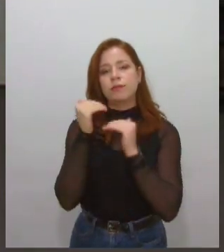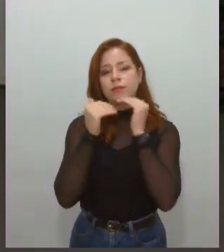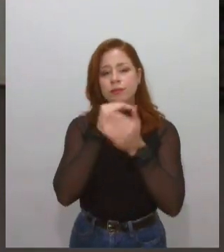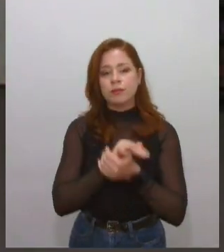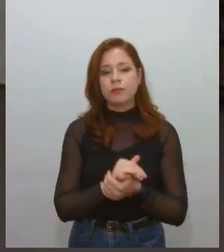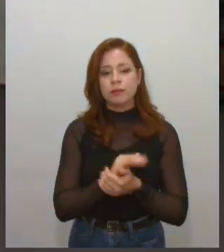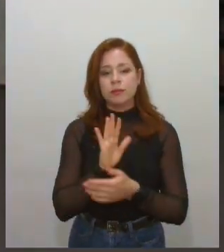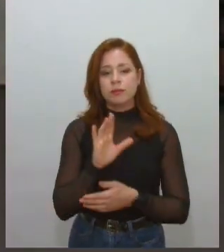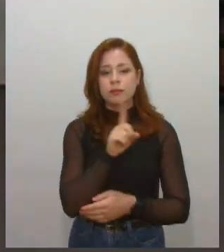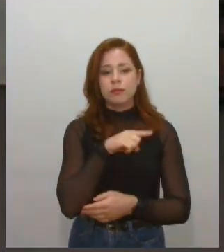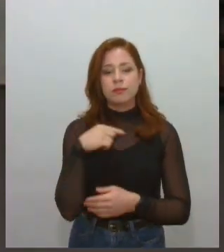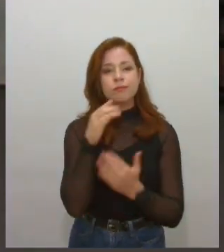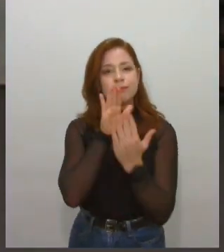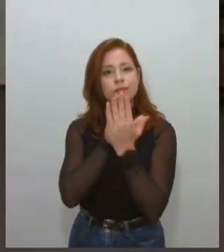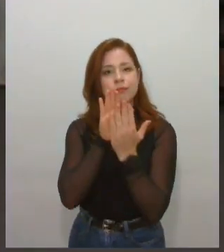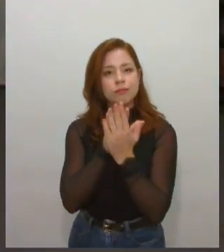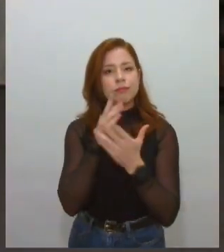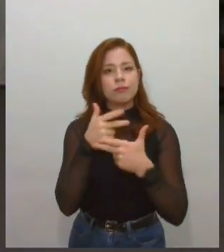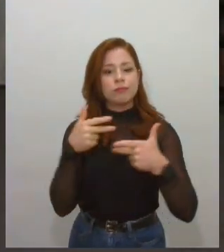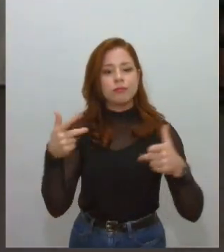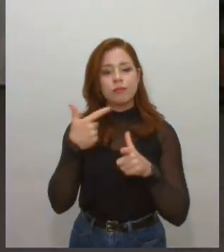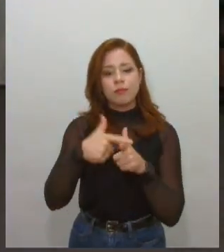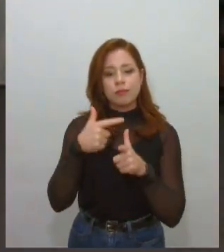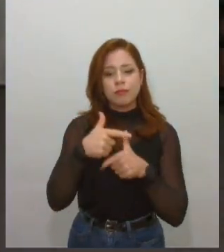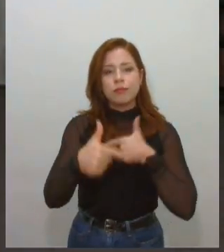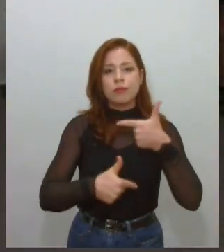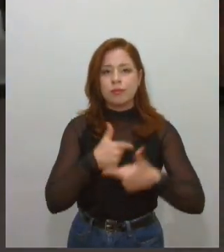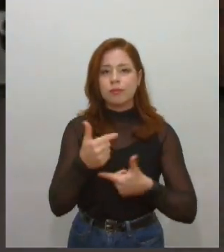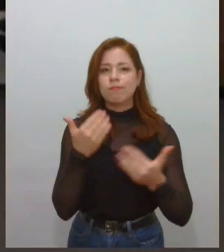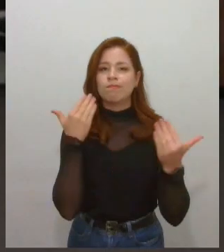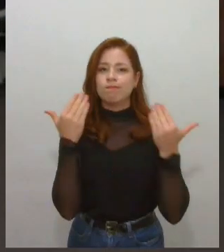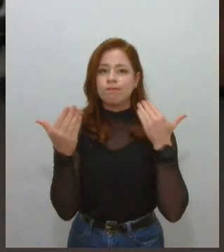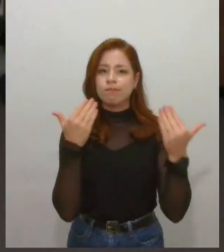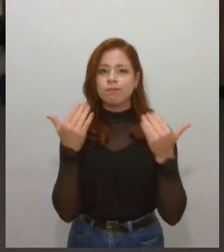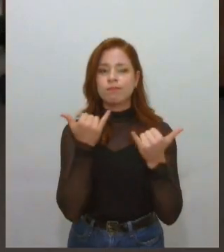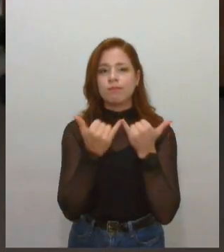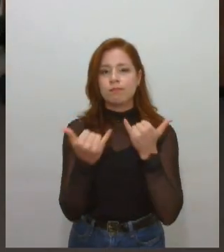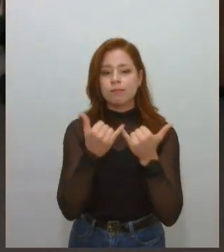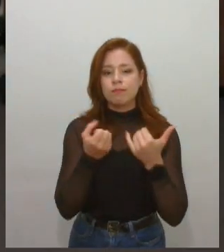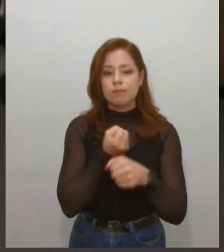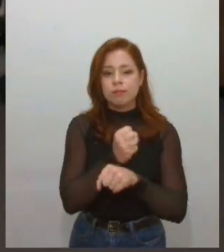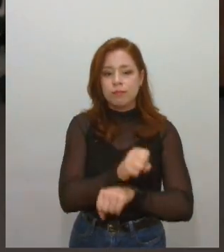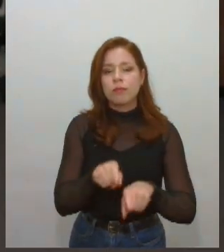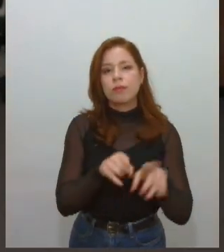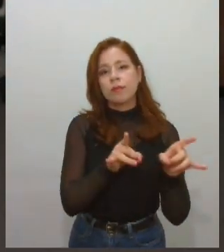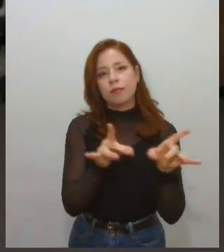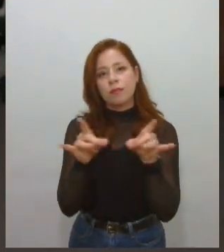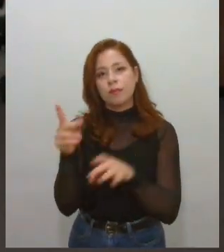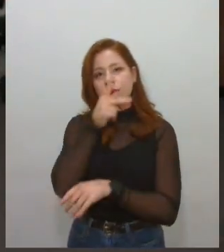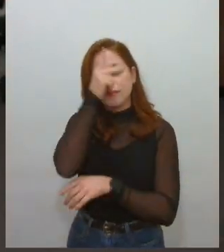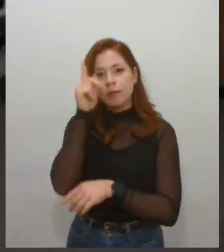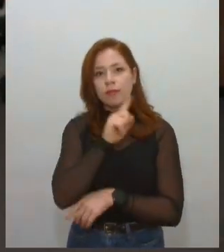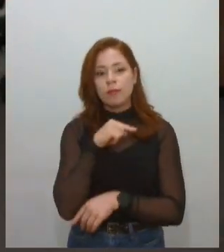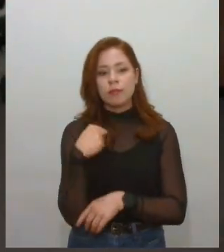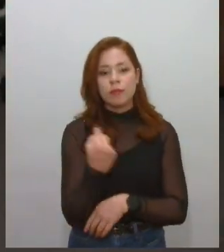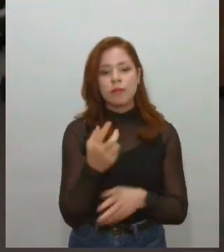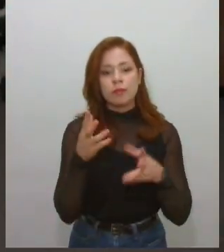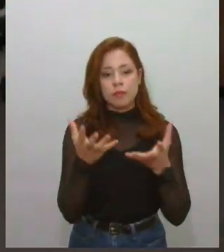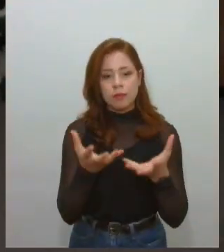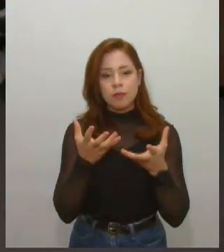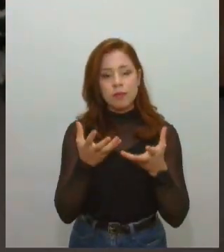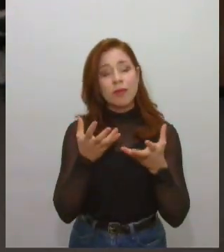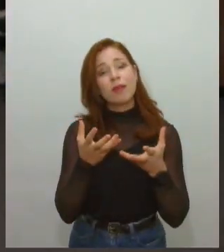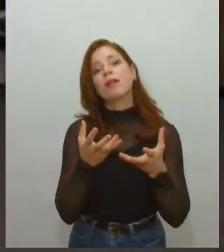com inúmeras situações de trabalho em condições análogas de escravos, de tráfico de pessoas, e a gente nota que há muito que ser feito, né? Muitos